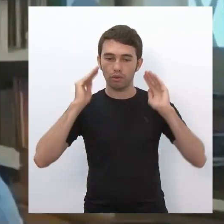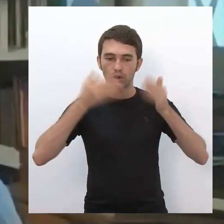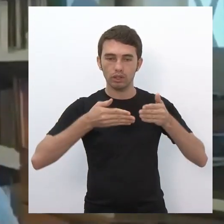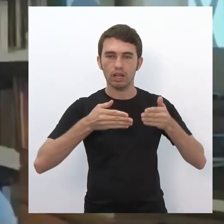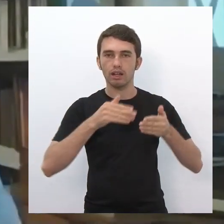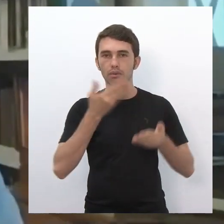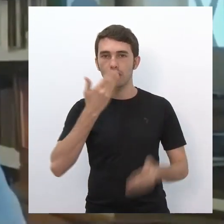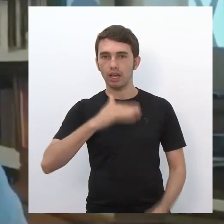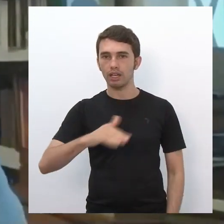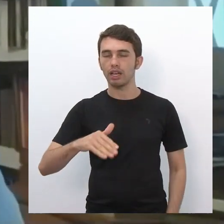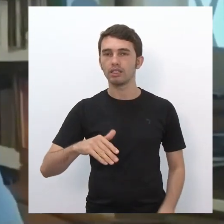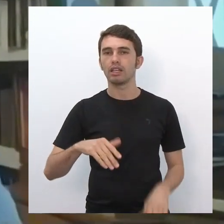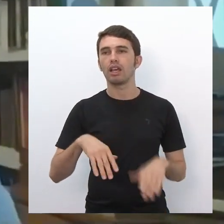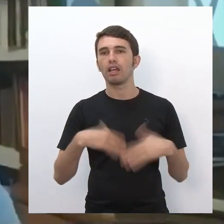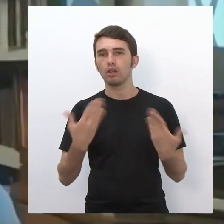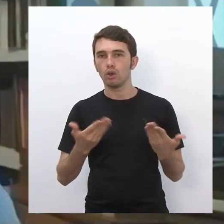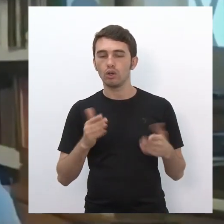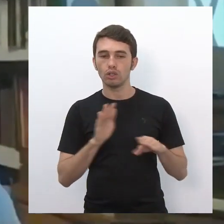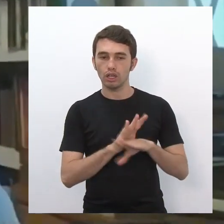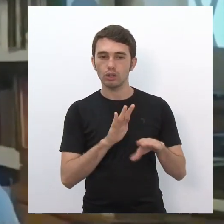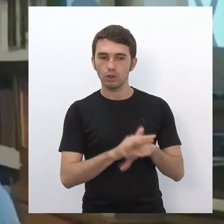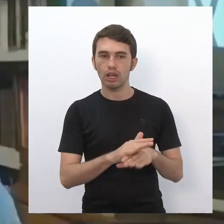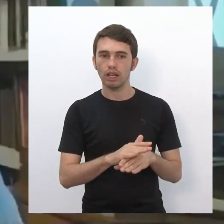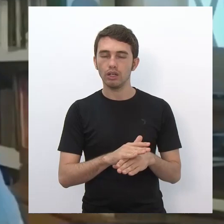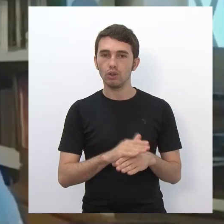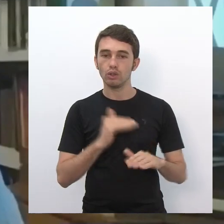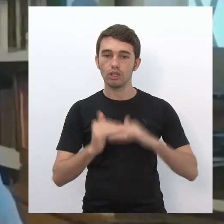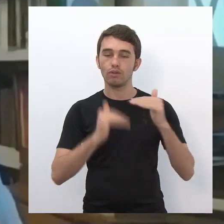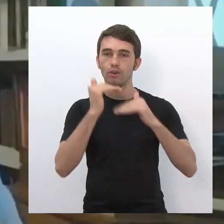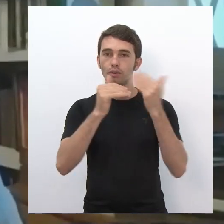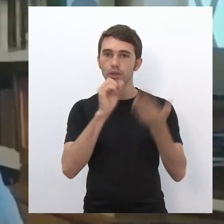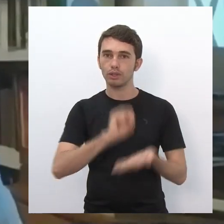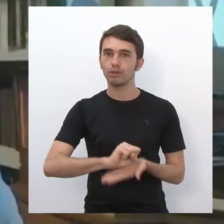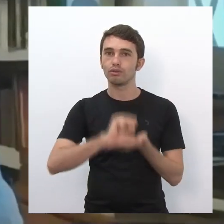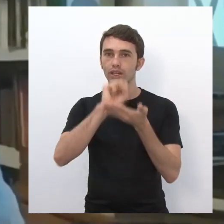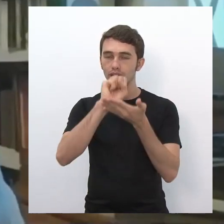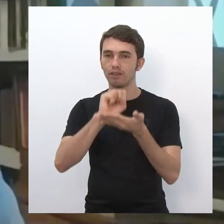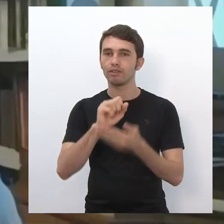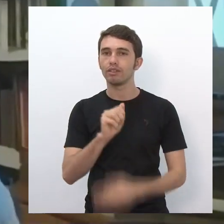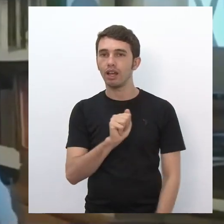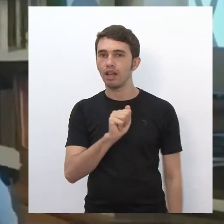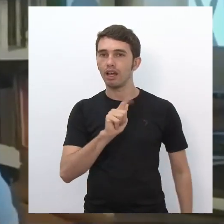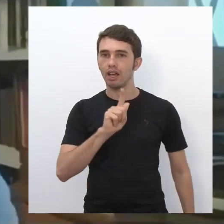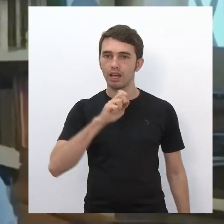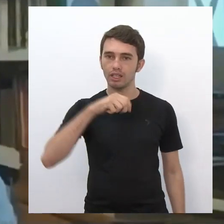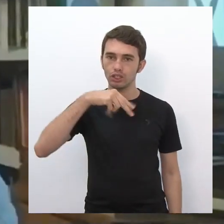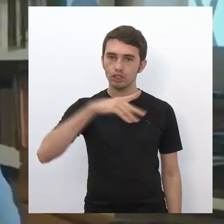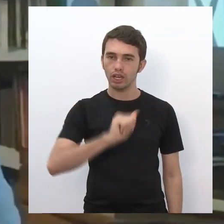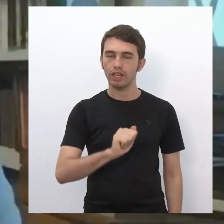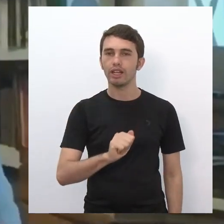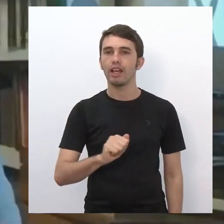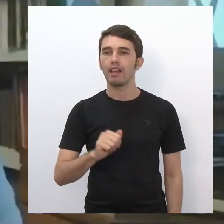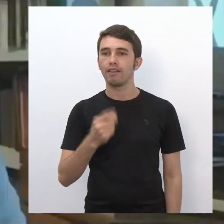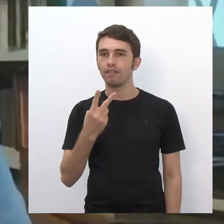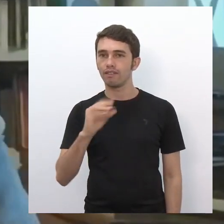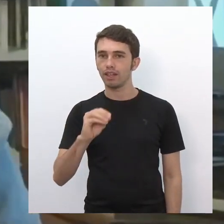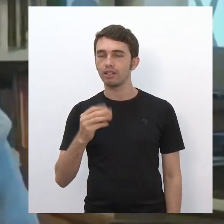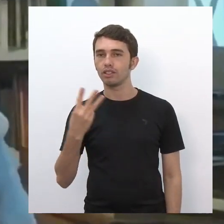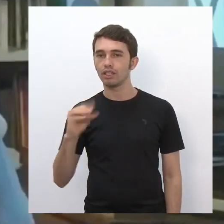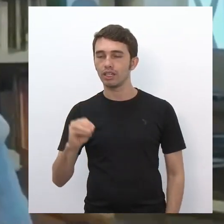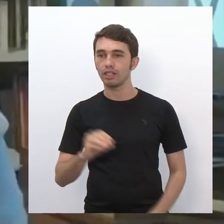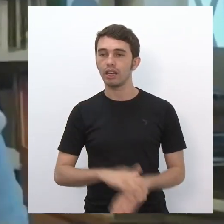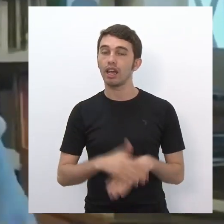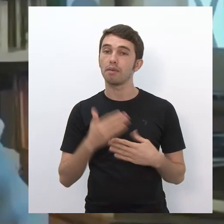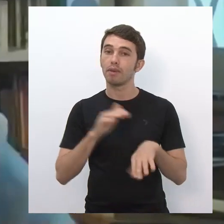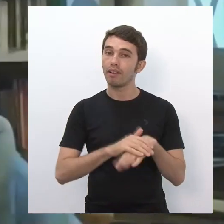dos Objetivos de Desenvolvimento Sustentável da Agenda 2030, né? E para fazer isso, nós